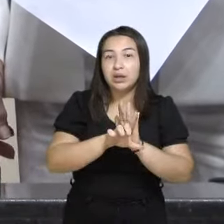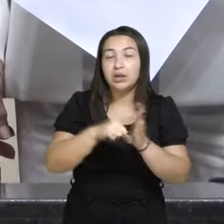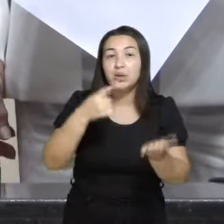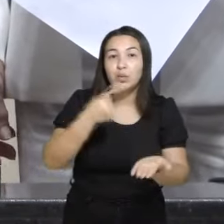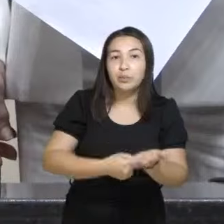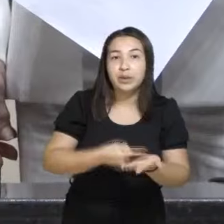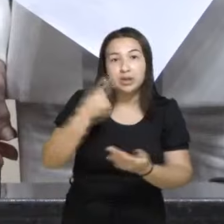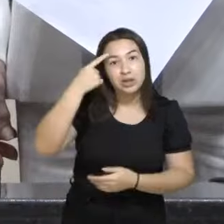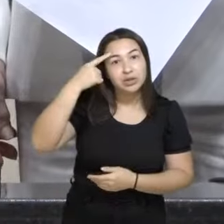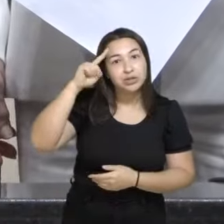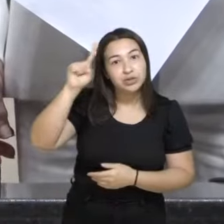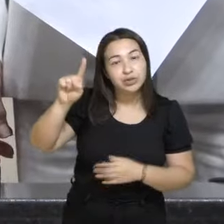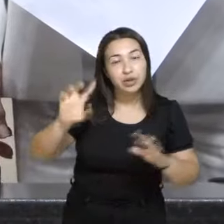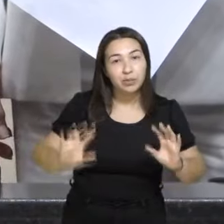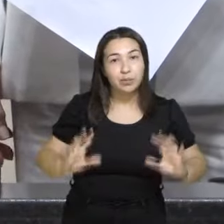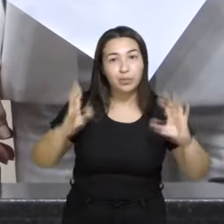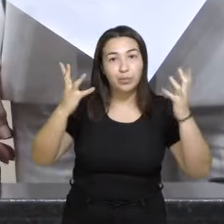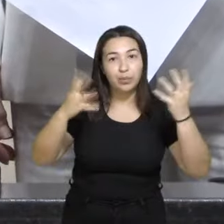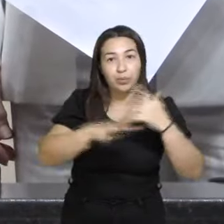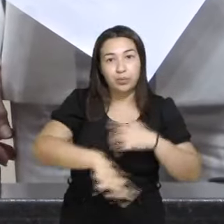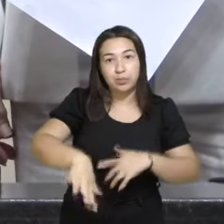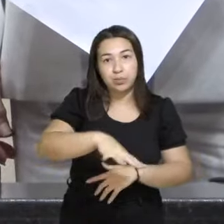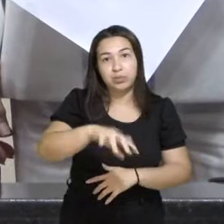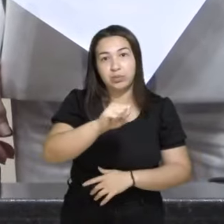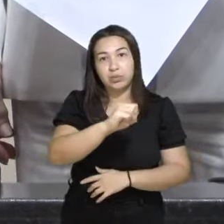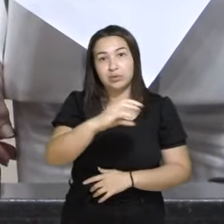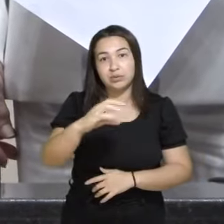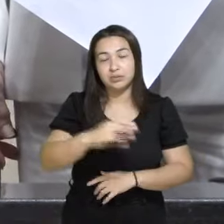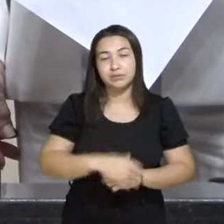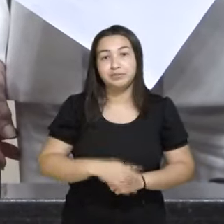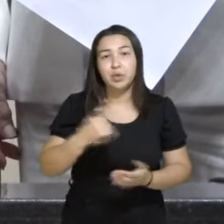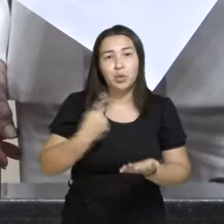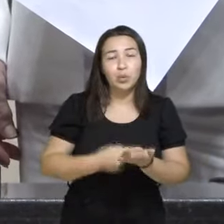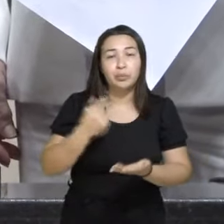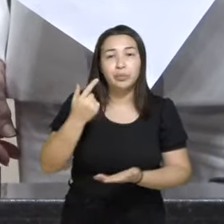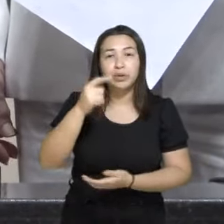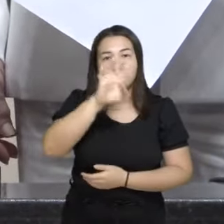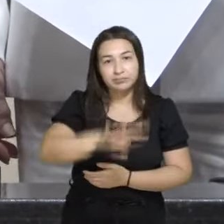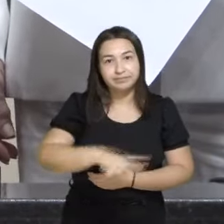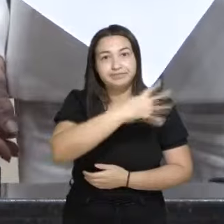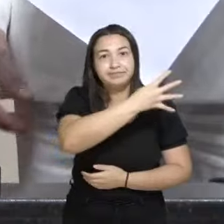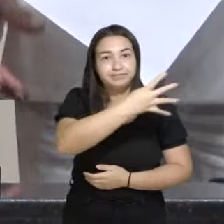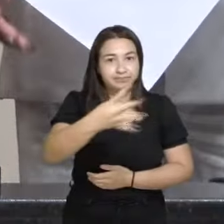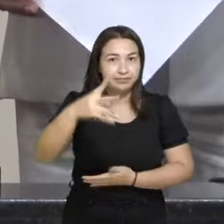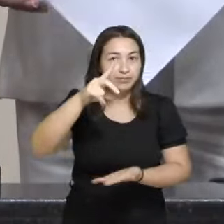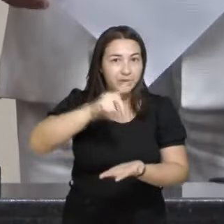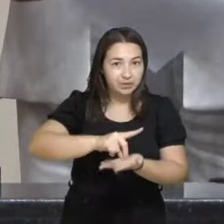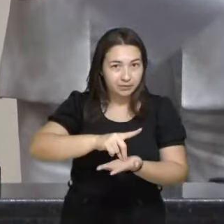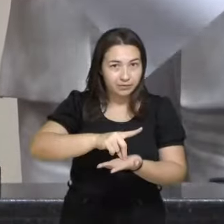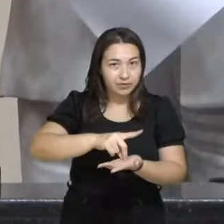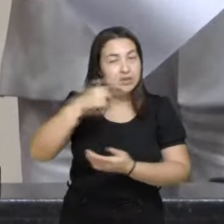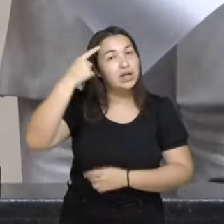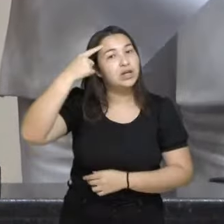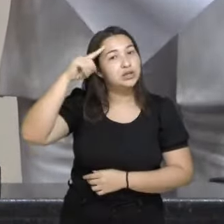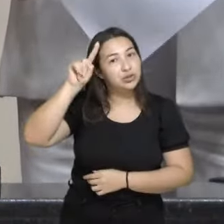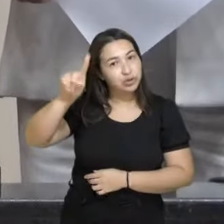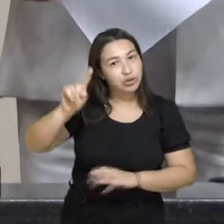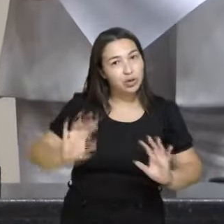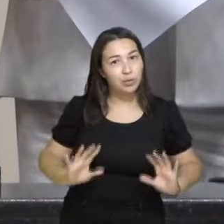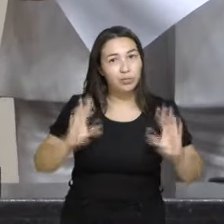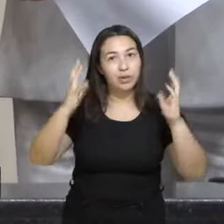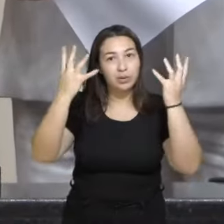eventos alusivos no âmbito do Estado de Santa Catarina e estabelece o calendário oficial do Estado para incluir referida data alusiva no